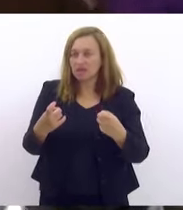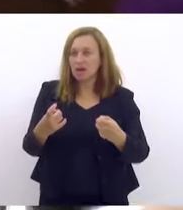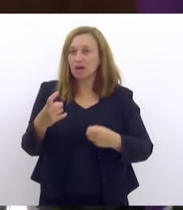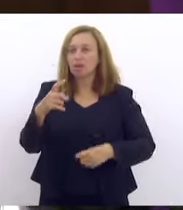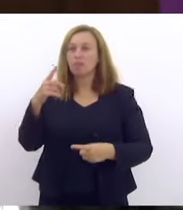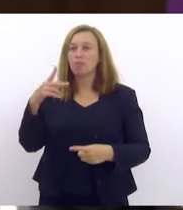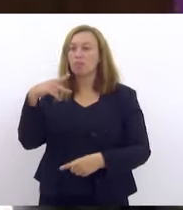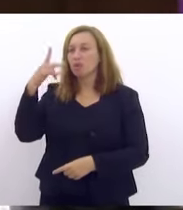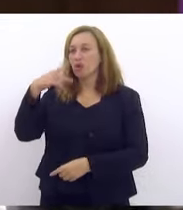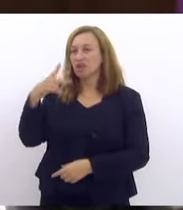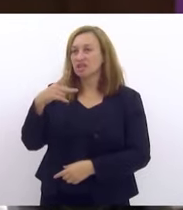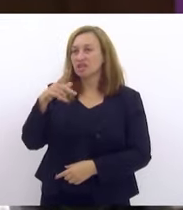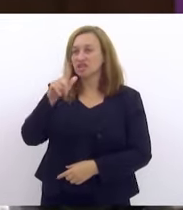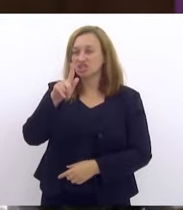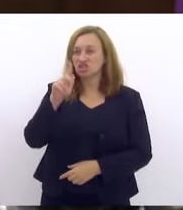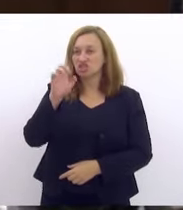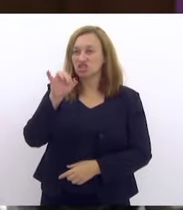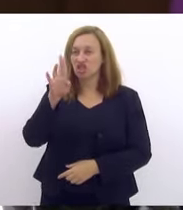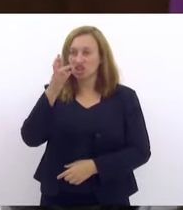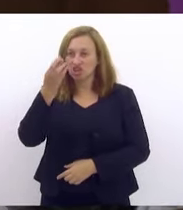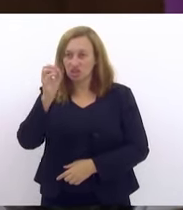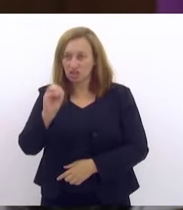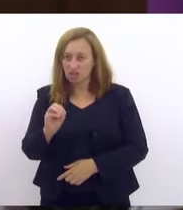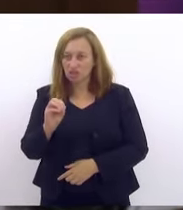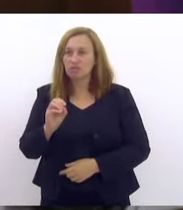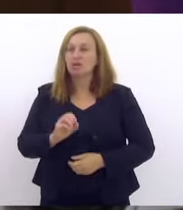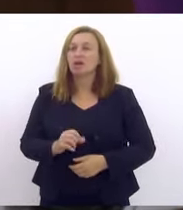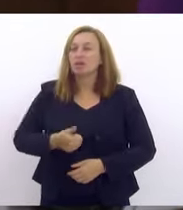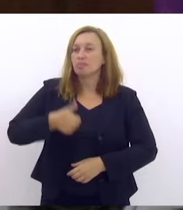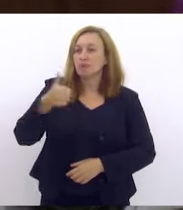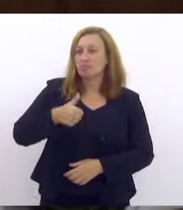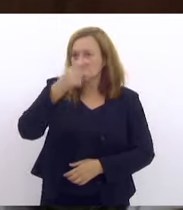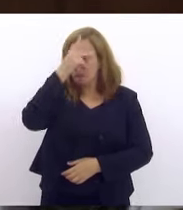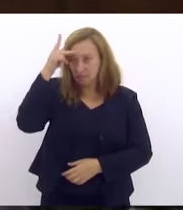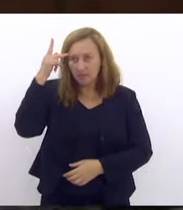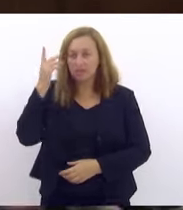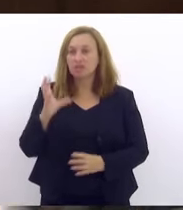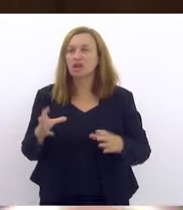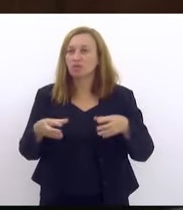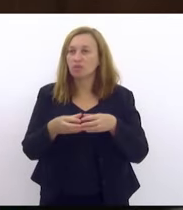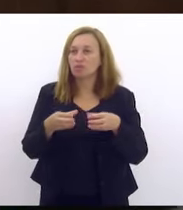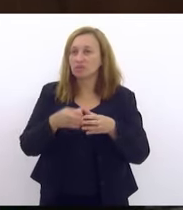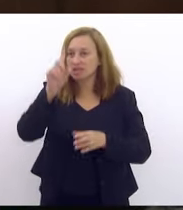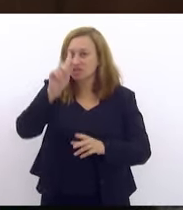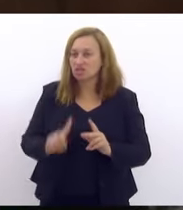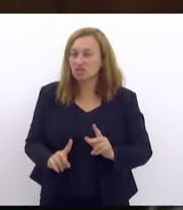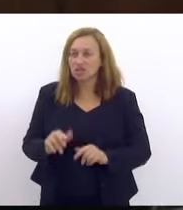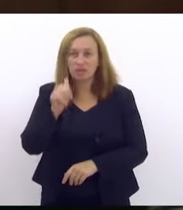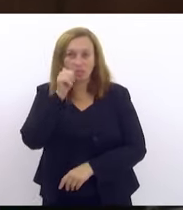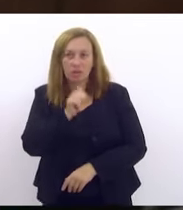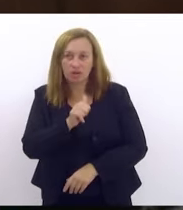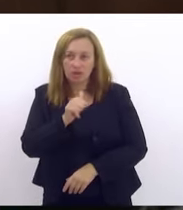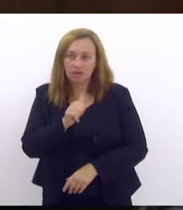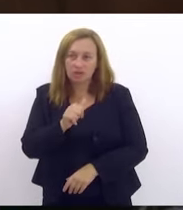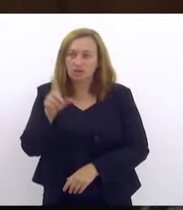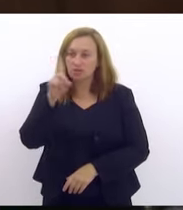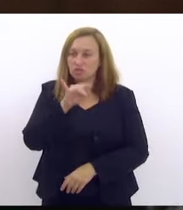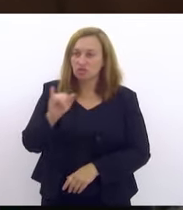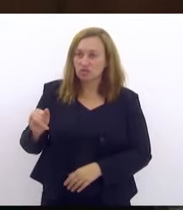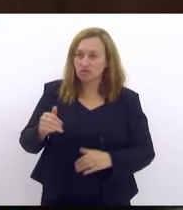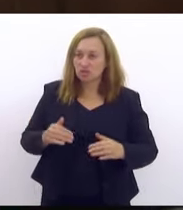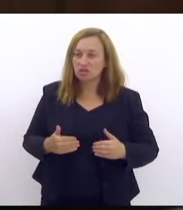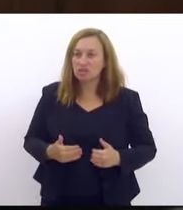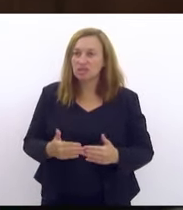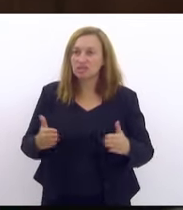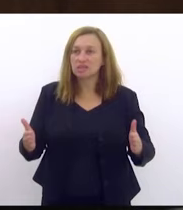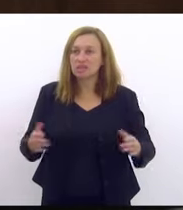presidente, uma das primeiras pessoas a serem atendidas na Comissão de Direitos da Mulher, no dia do lançamento da